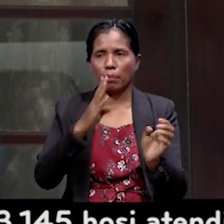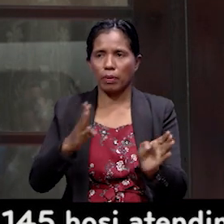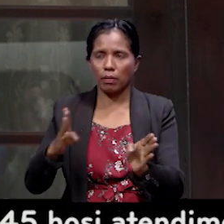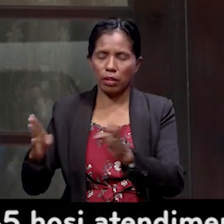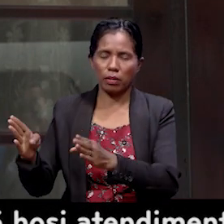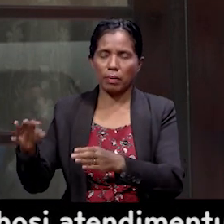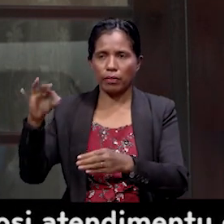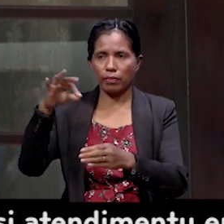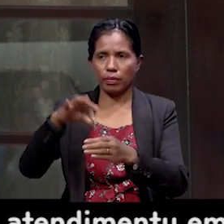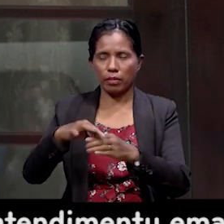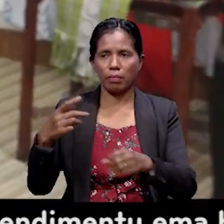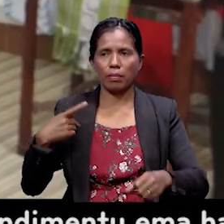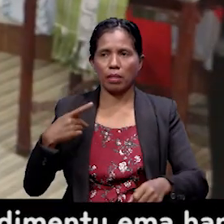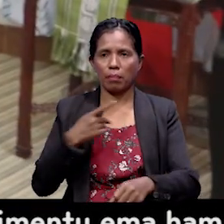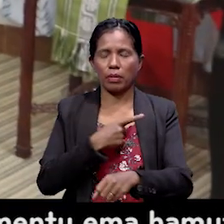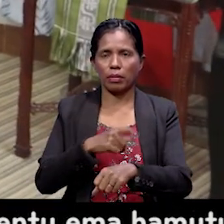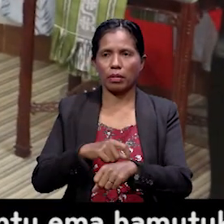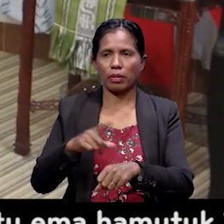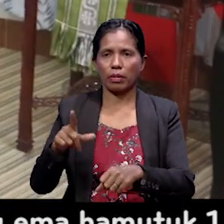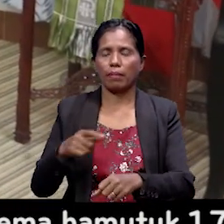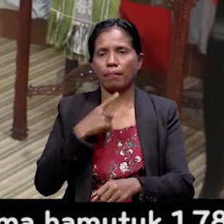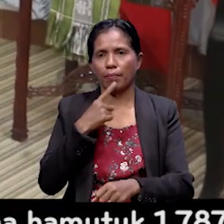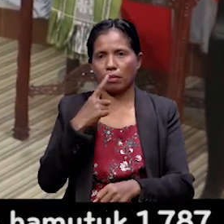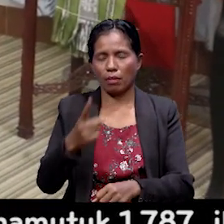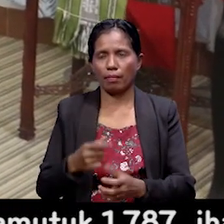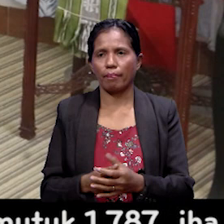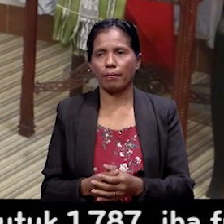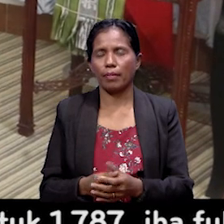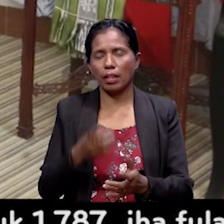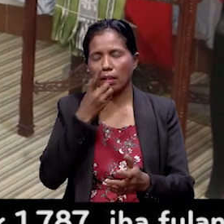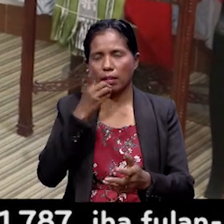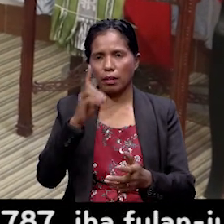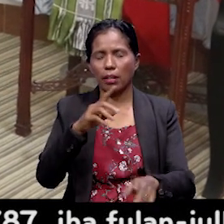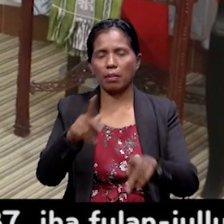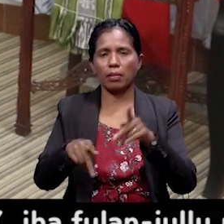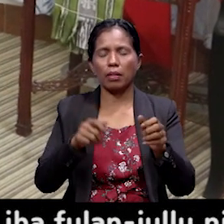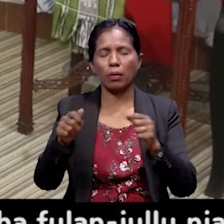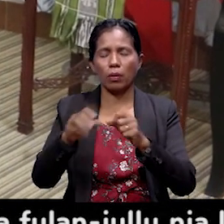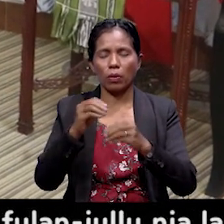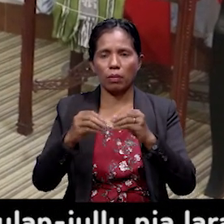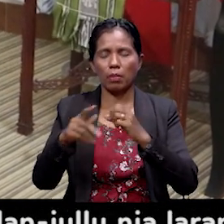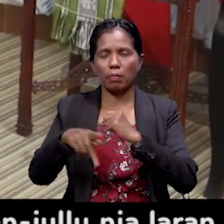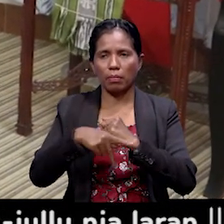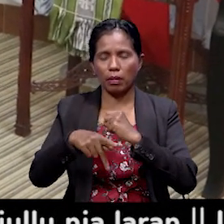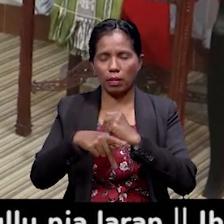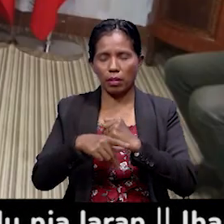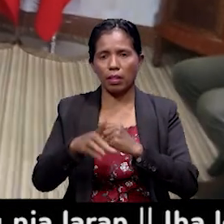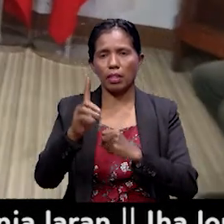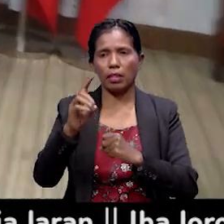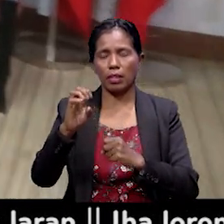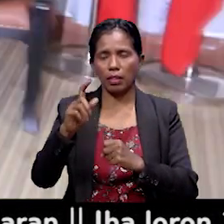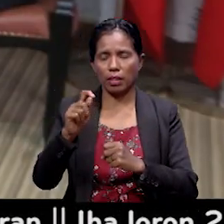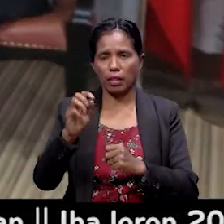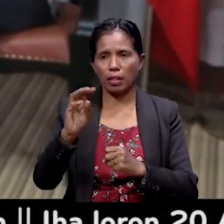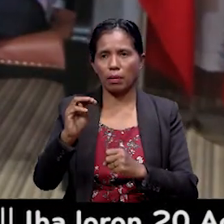eleição parlamentares. Relaciona a declaração Balum com a comunidade com a Partido Os Verdes de Timor, o